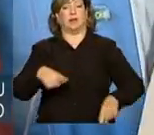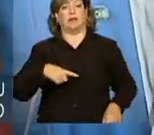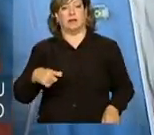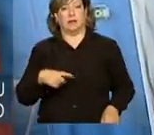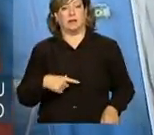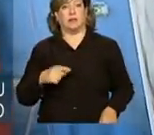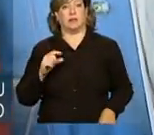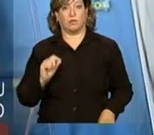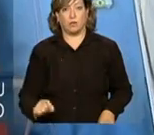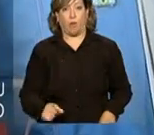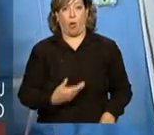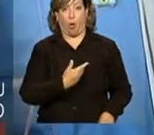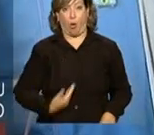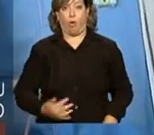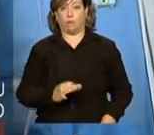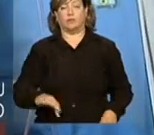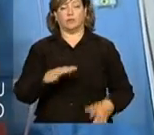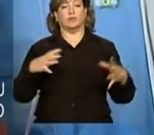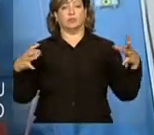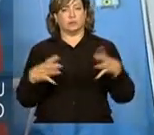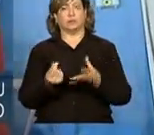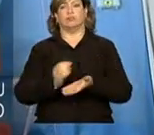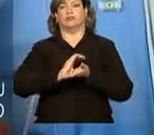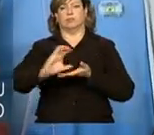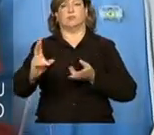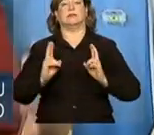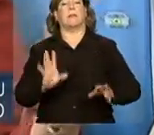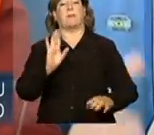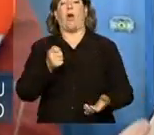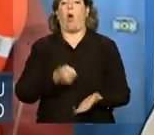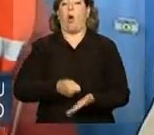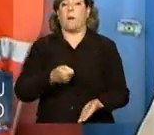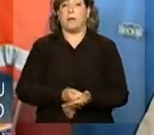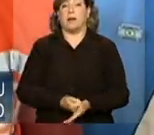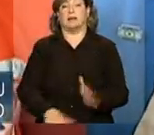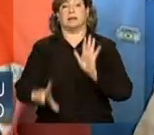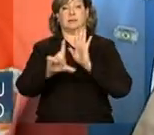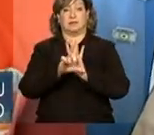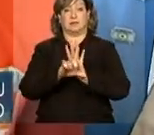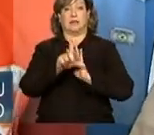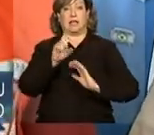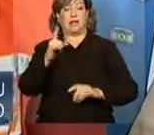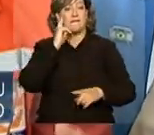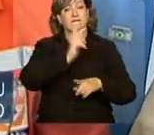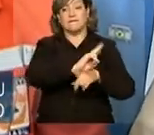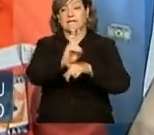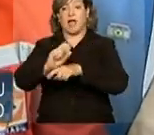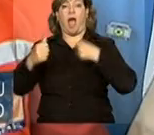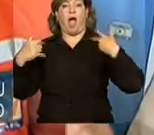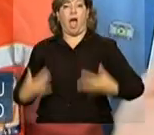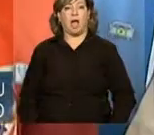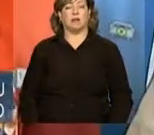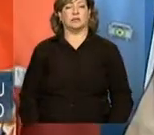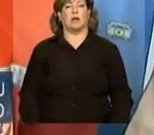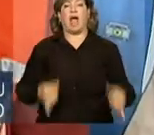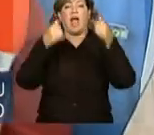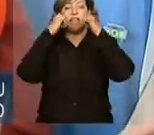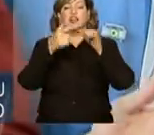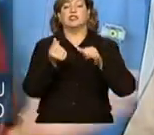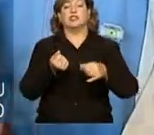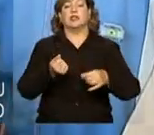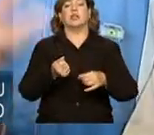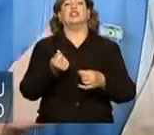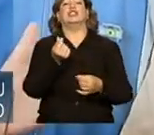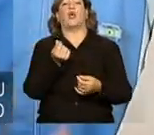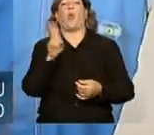naturais. Agora, nós somos obrigados pela legislação a fiscalizar os gastos, para que não haja desvio de